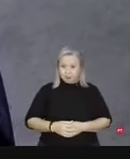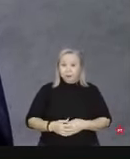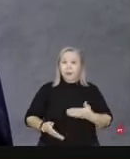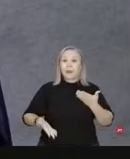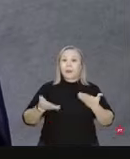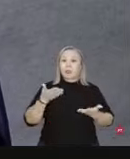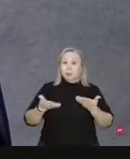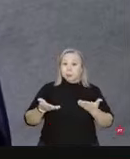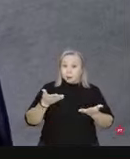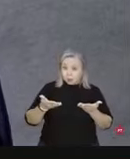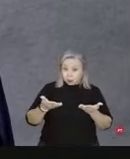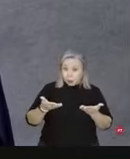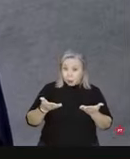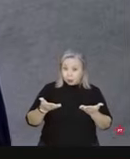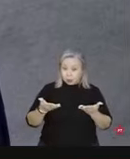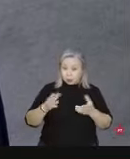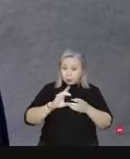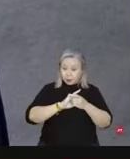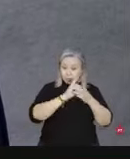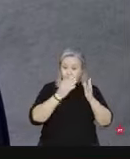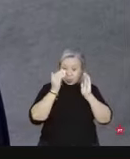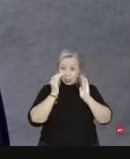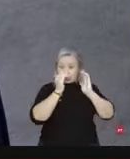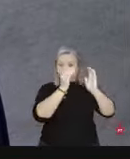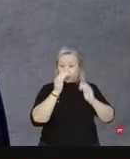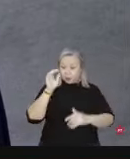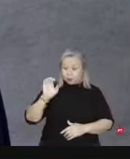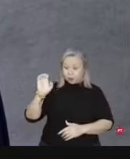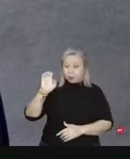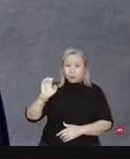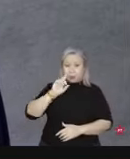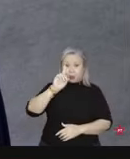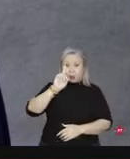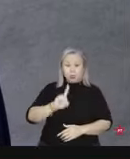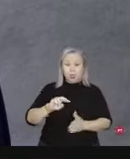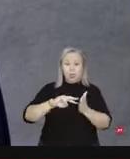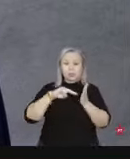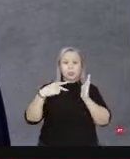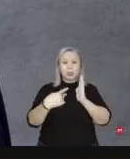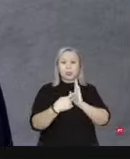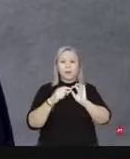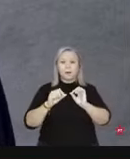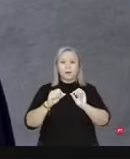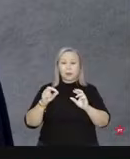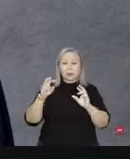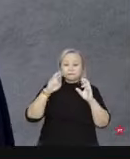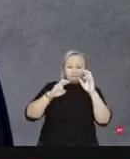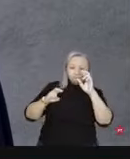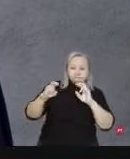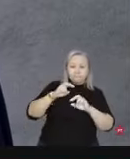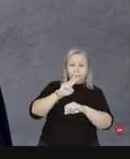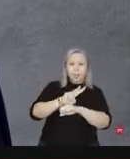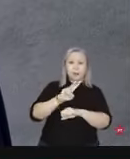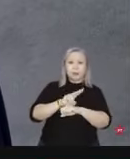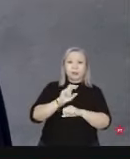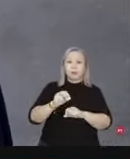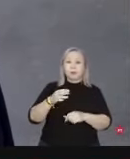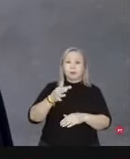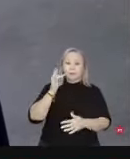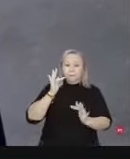Estabilidade democrática e respeito ao Estado de Direito significam observância fiel à